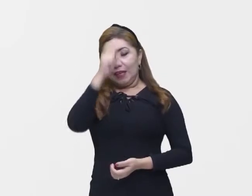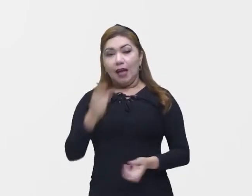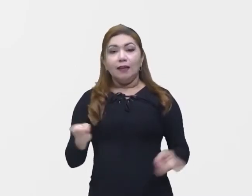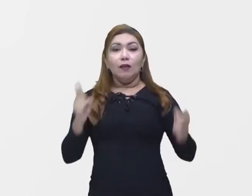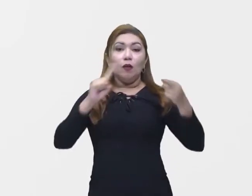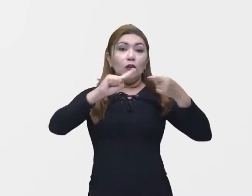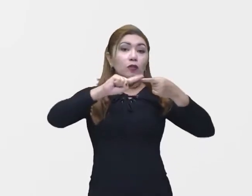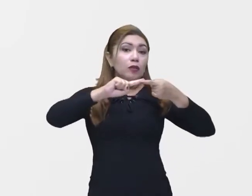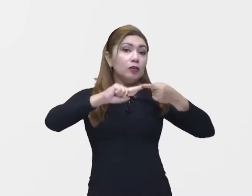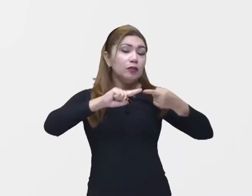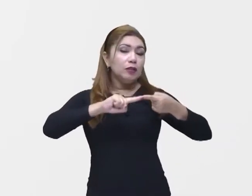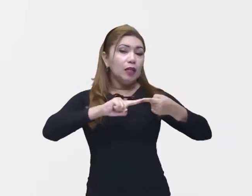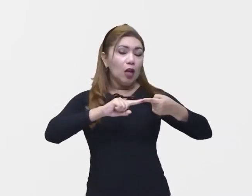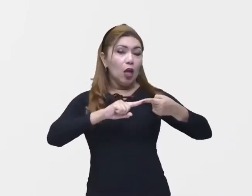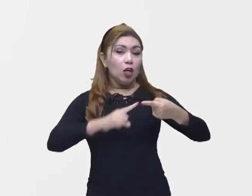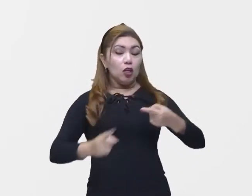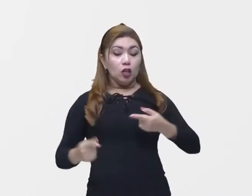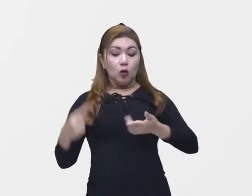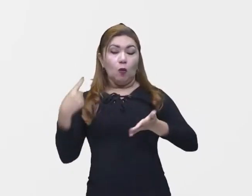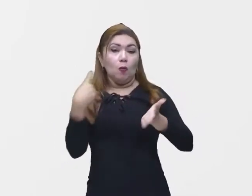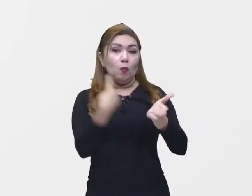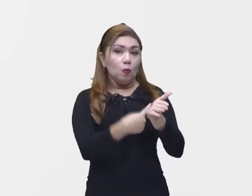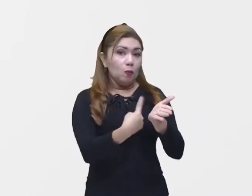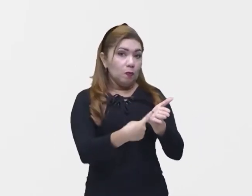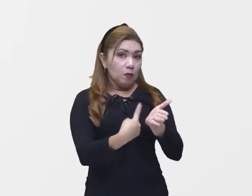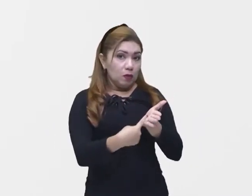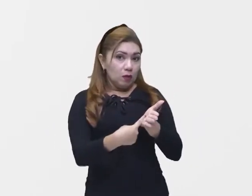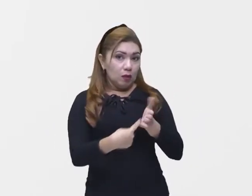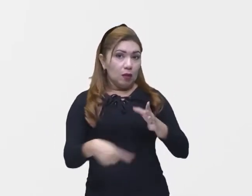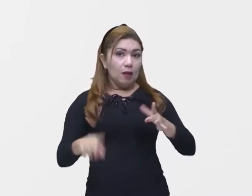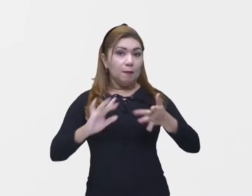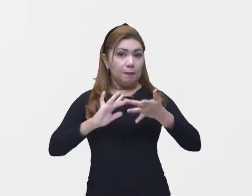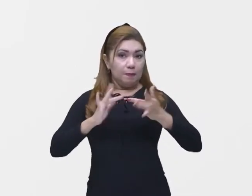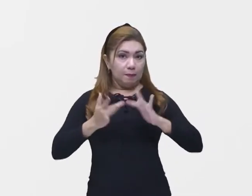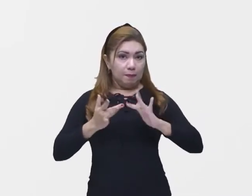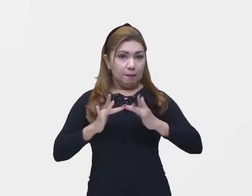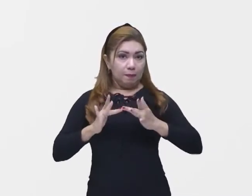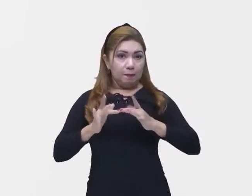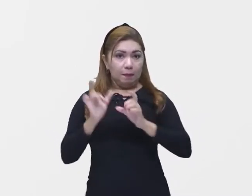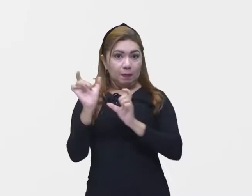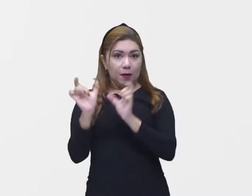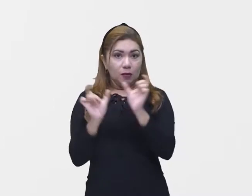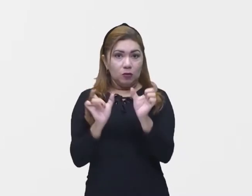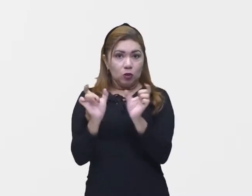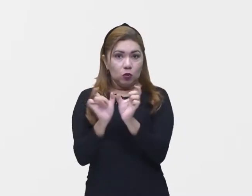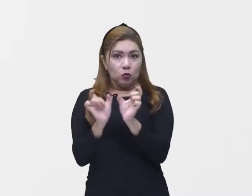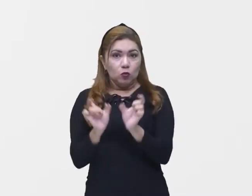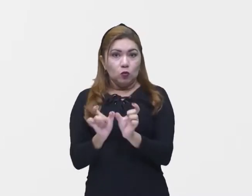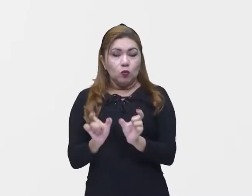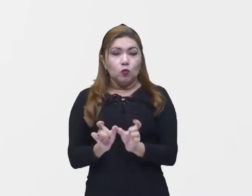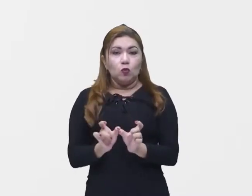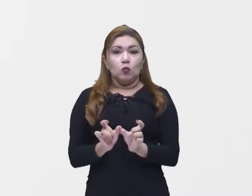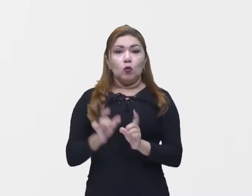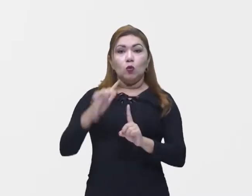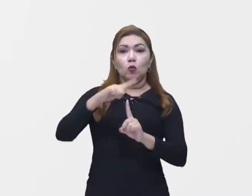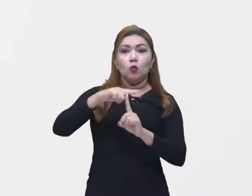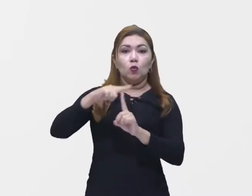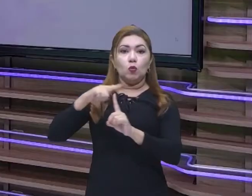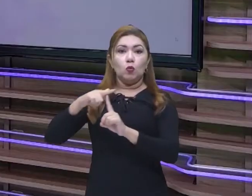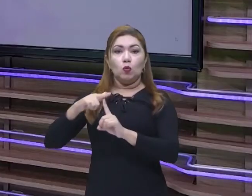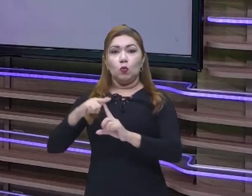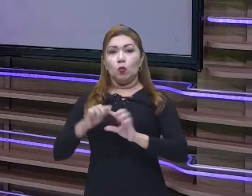relações lógicas entre partes do texto de diferentes gêneros e temáticas, lidos com